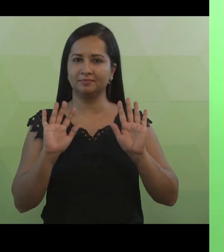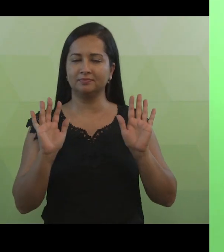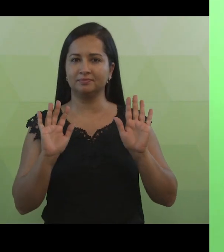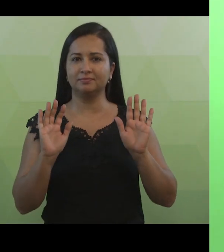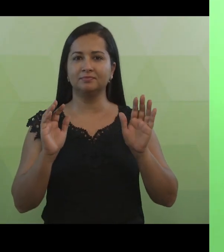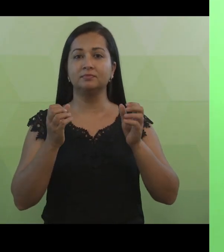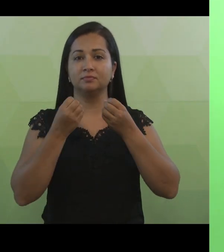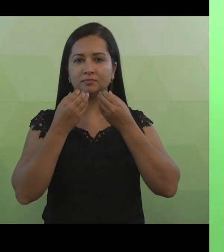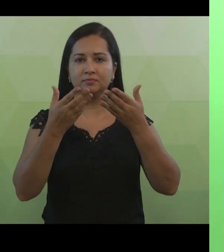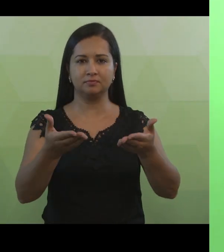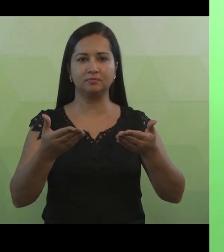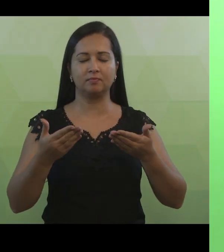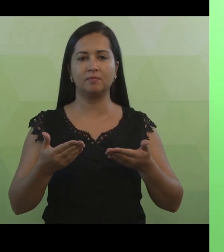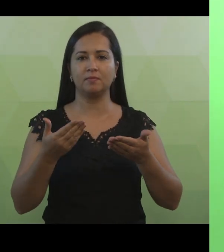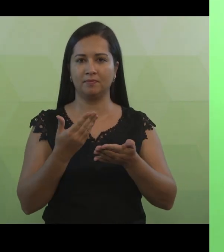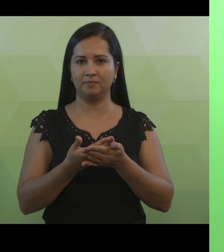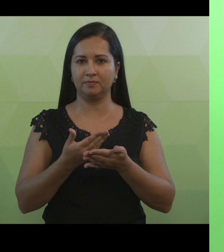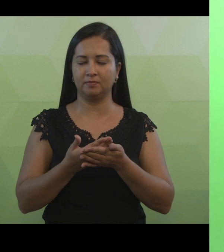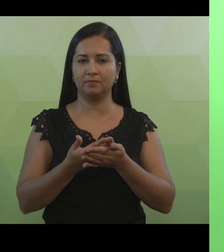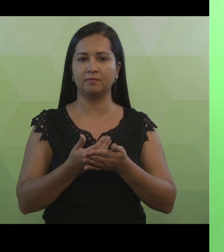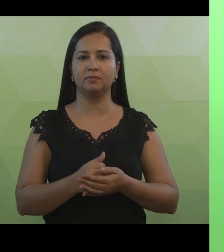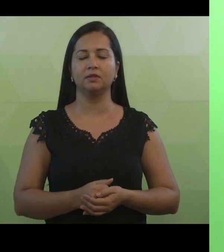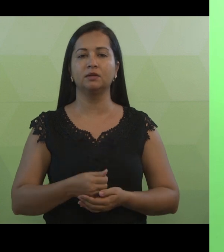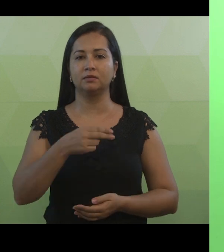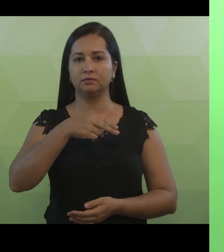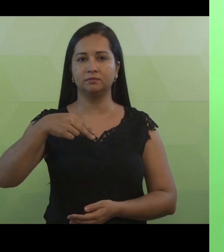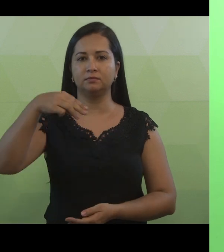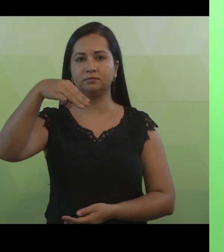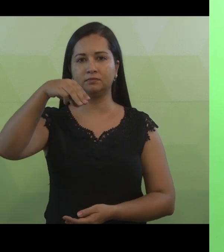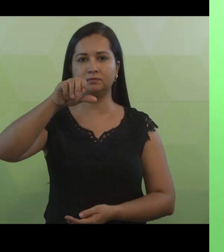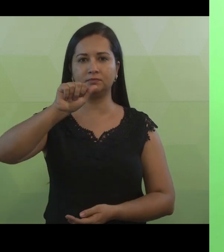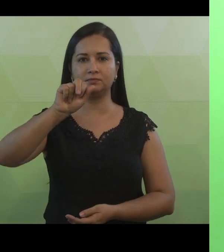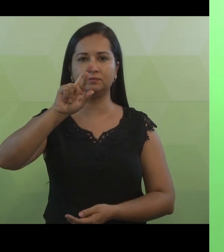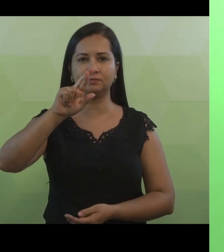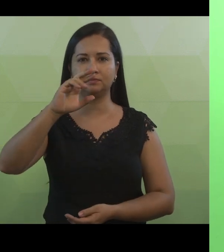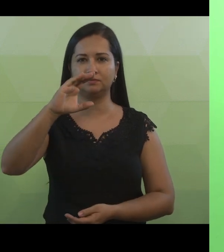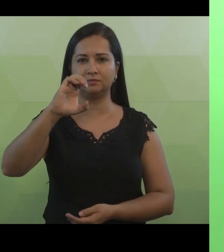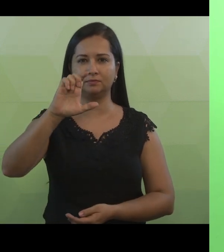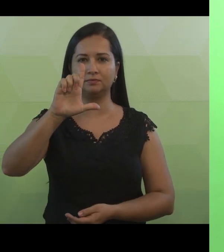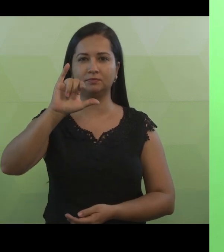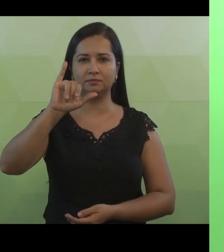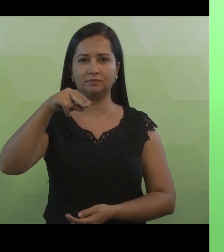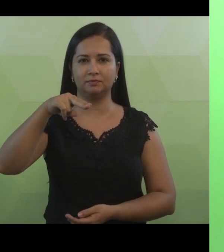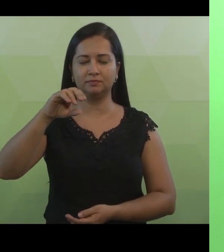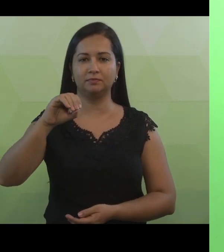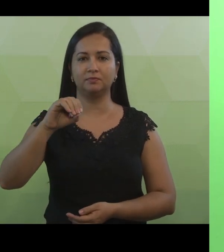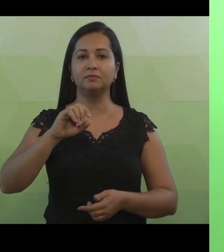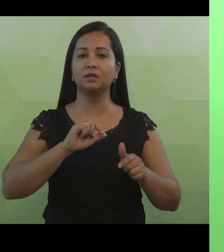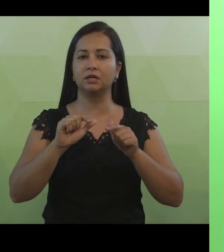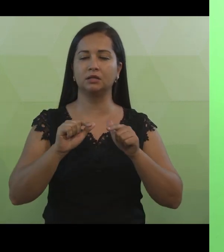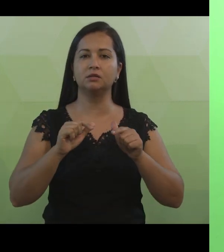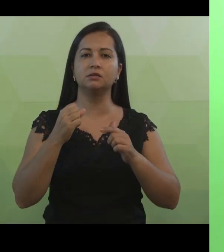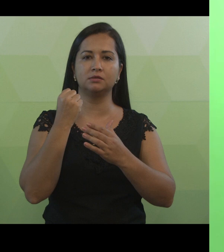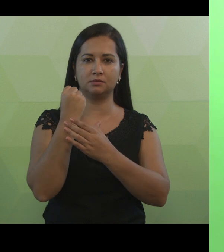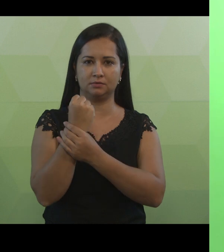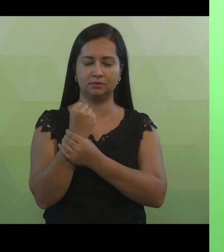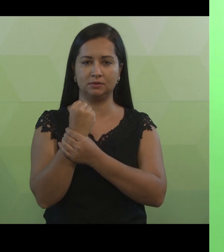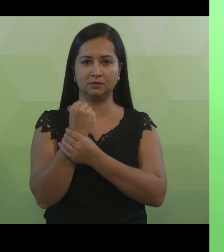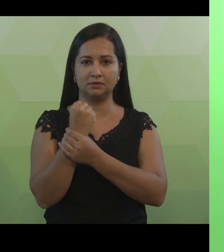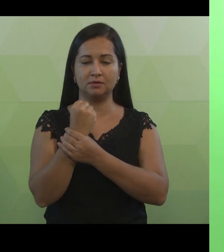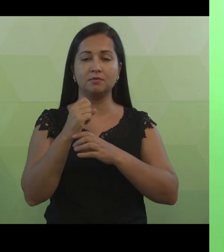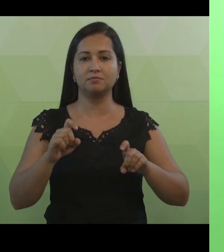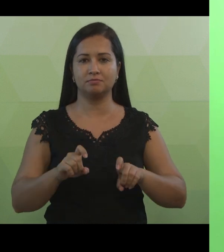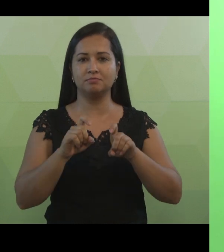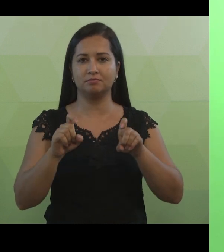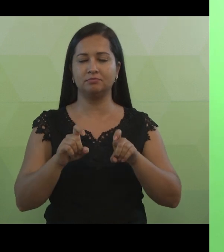pessoal, sejam muito bem-vindos. Meu nome é Marcelino Gonçalves de Macedo, trabalharemos da disciplina Segurança da Informação do módulo 4 do curso Técnico Informática